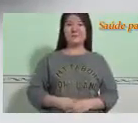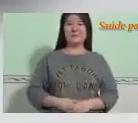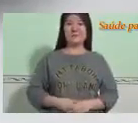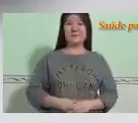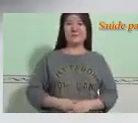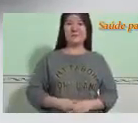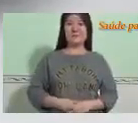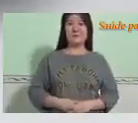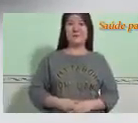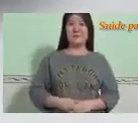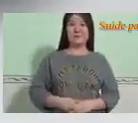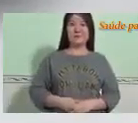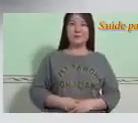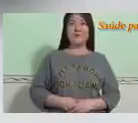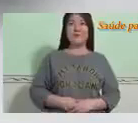2. Dual Kitrek e